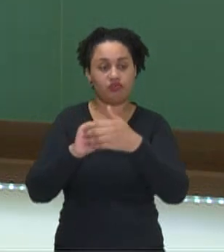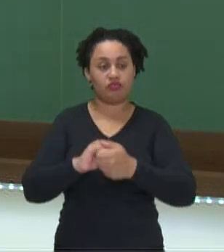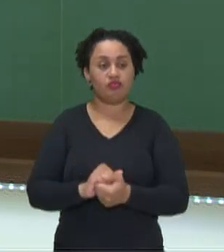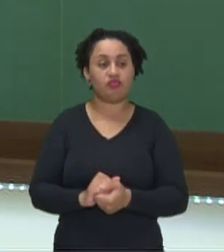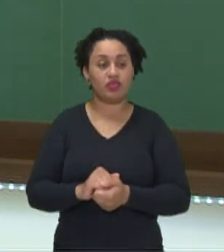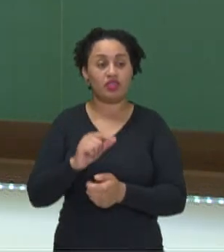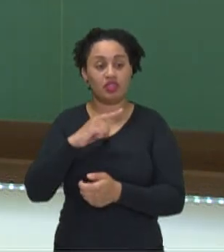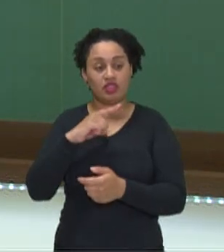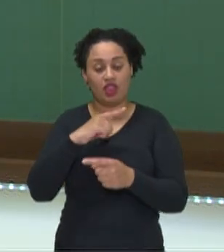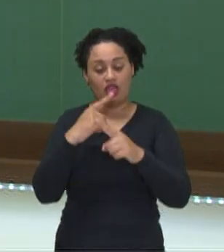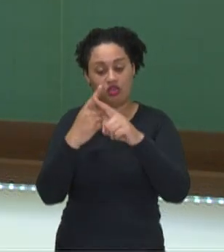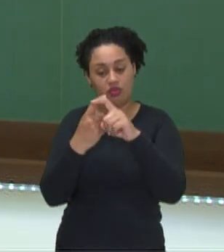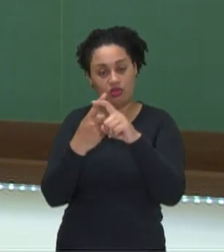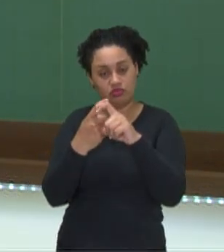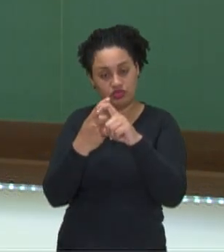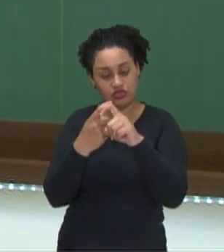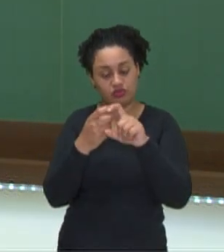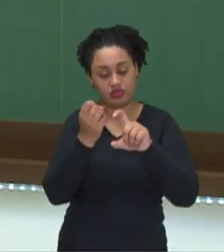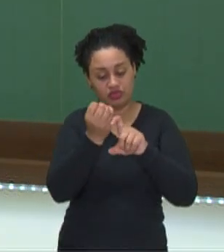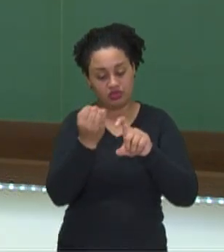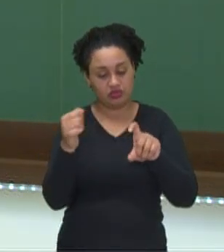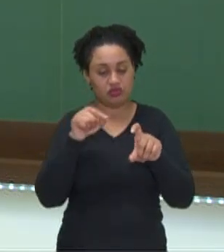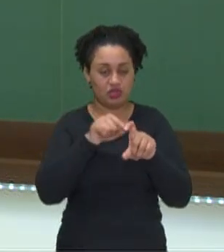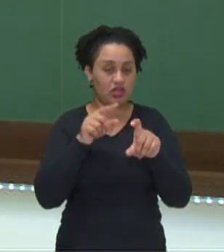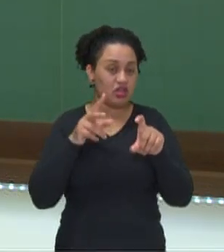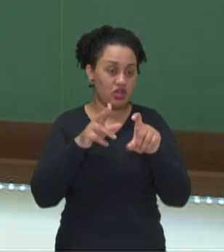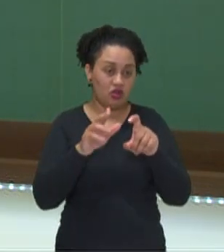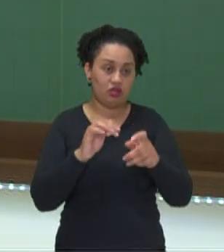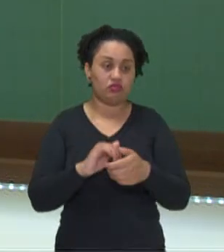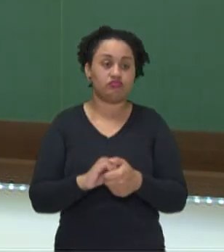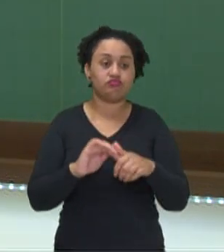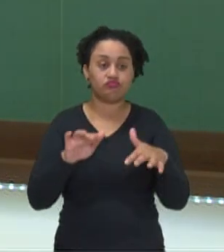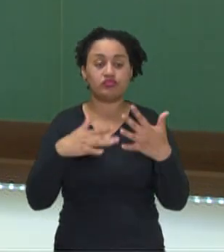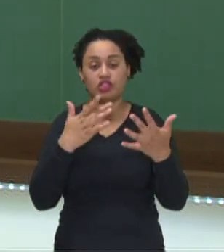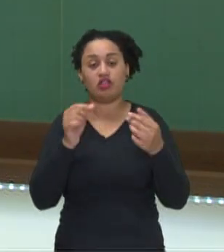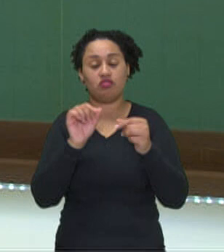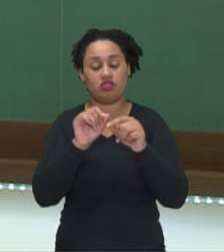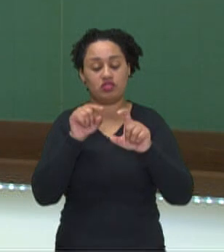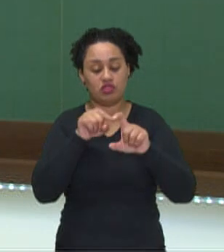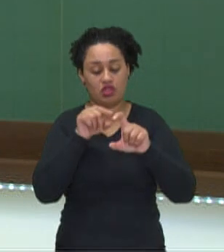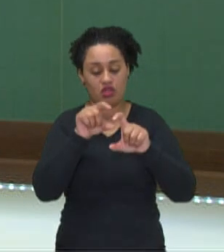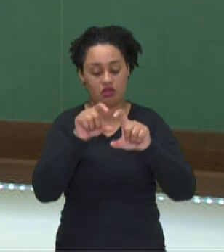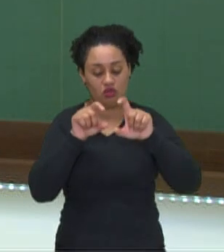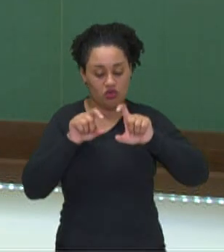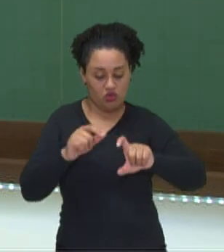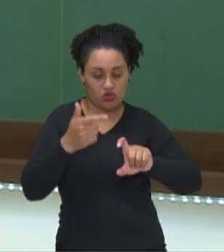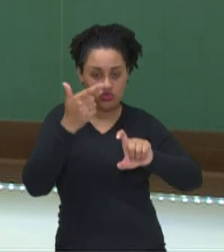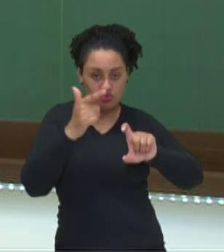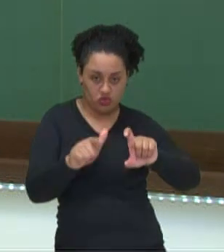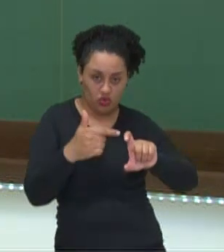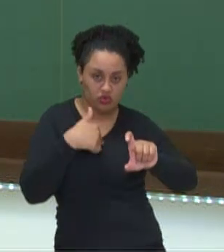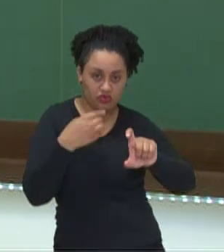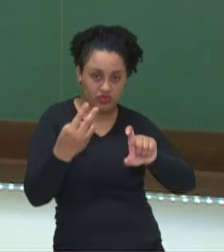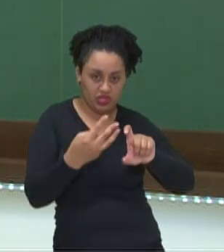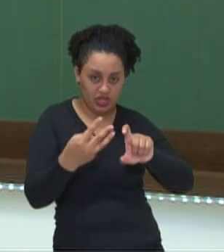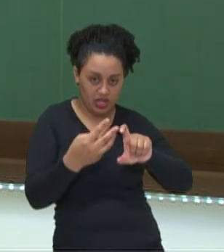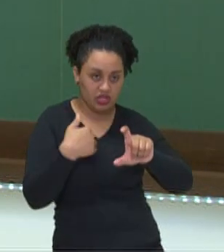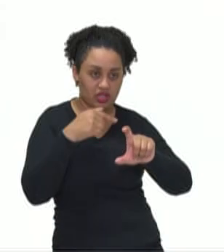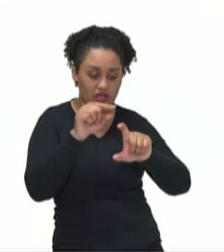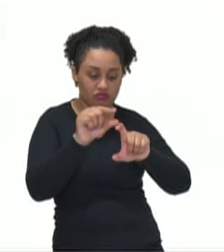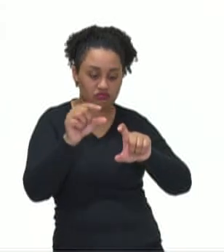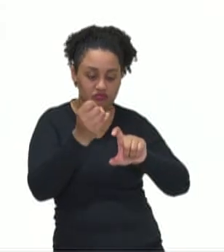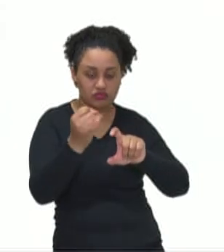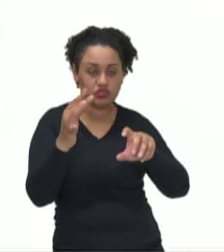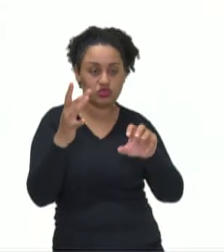uma multiplicação de potências de mesma base. Então, eu conservo a base 3 e somo os